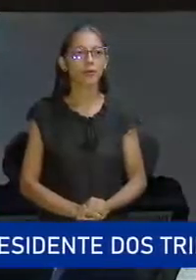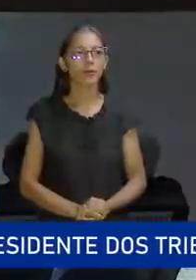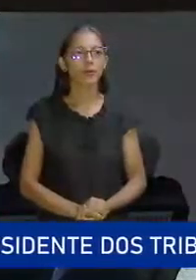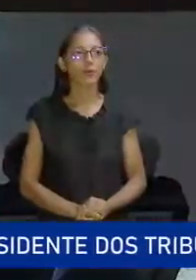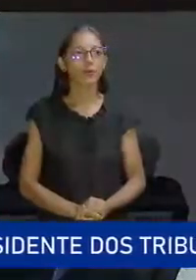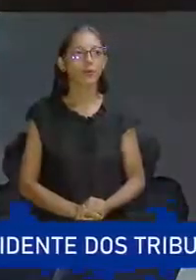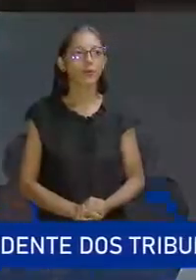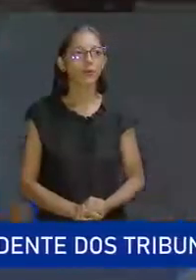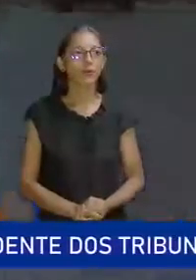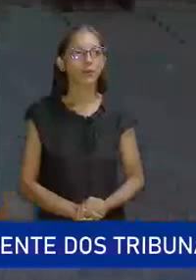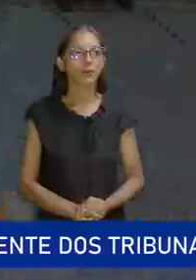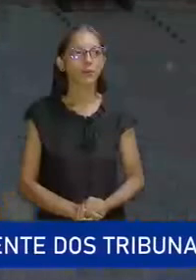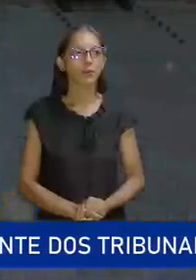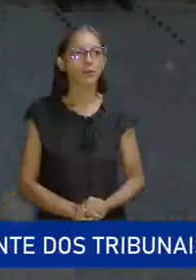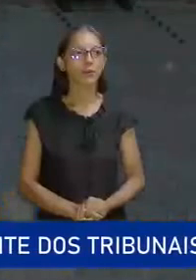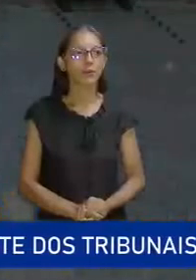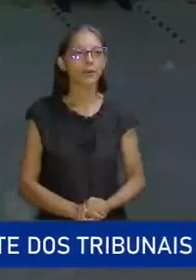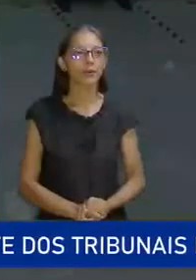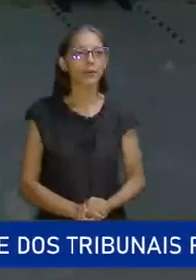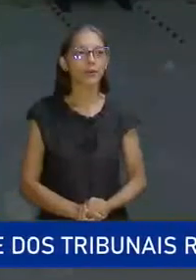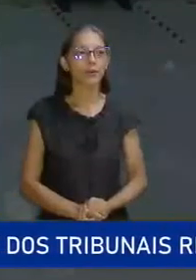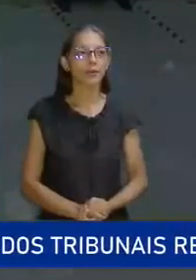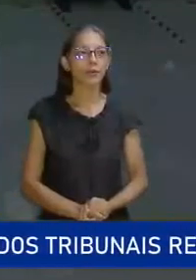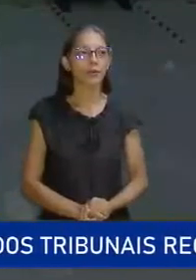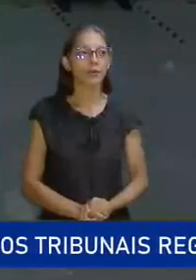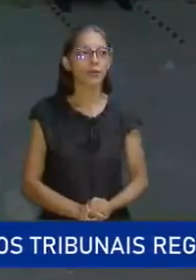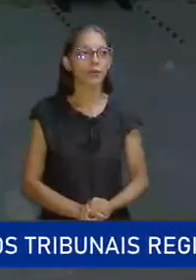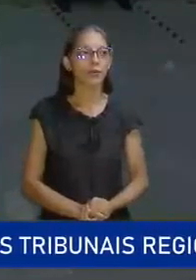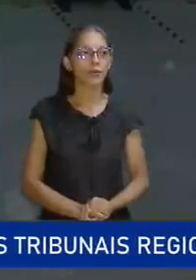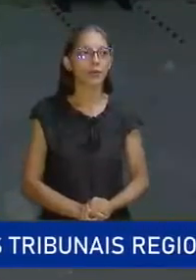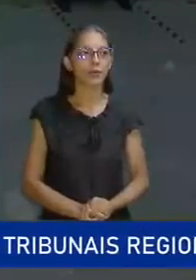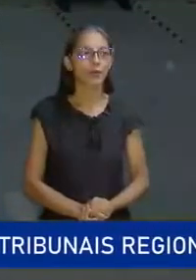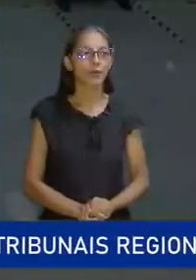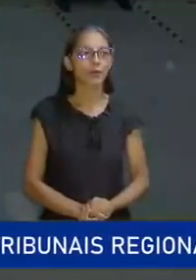de som do Exército.